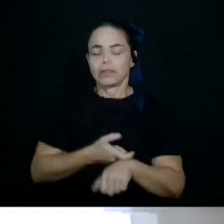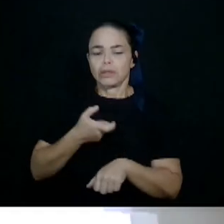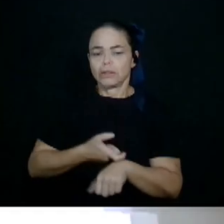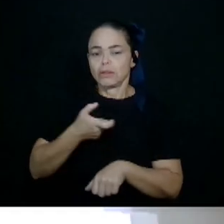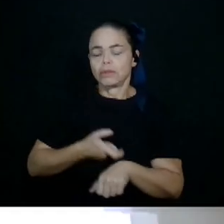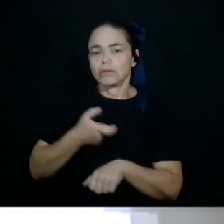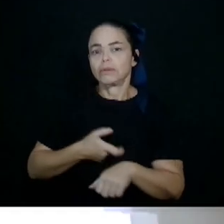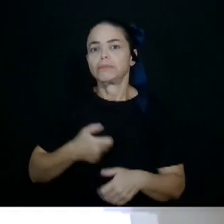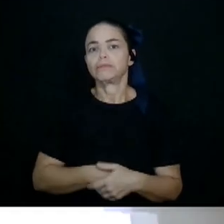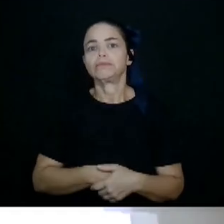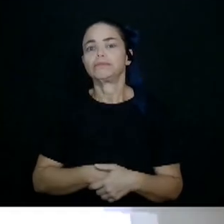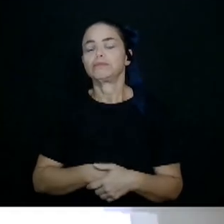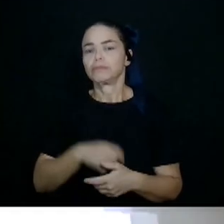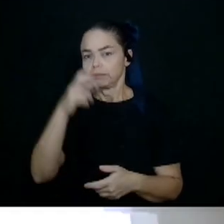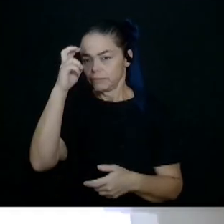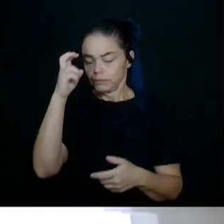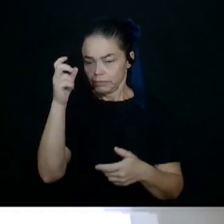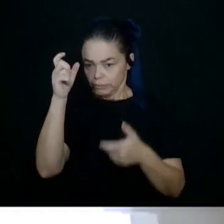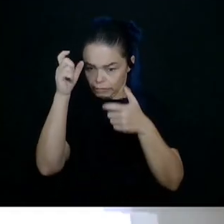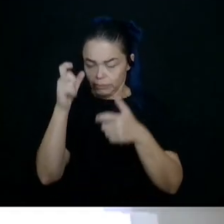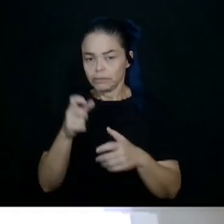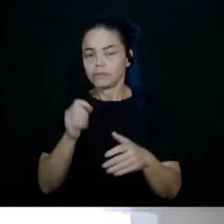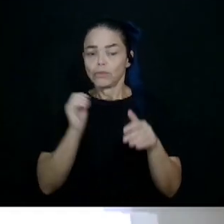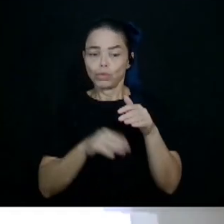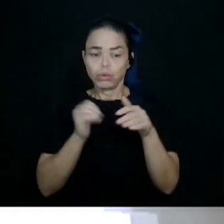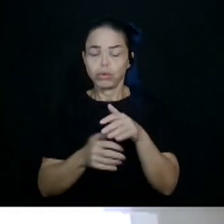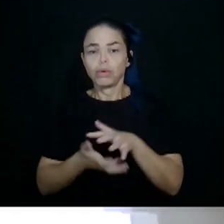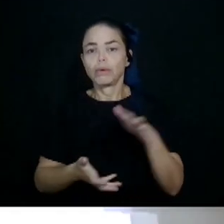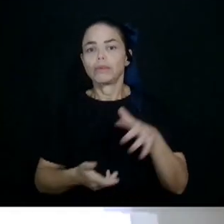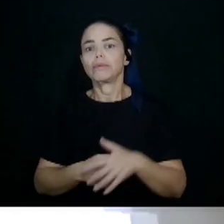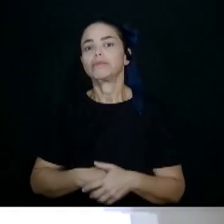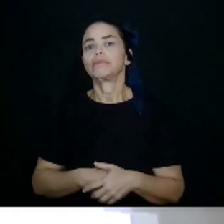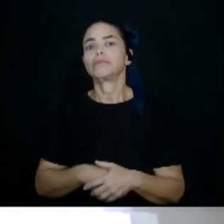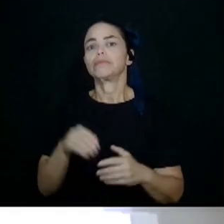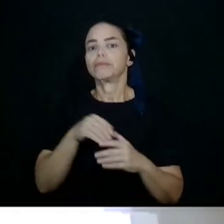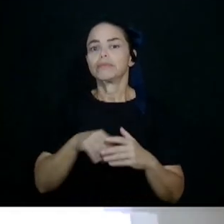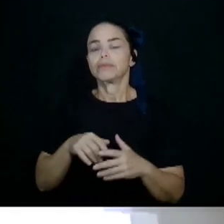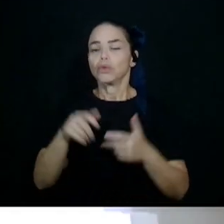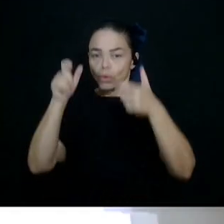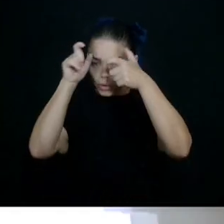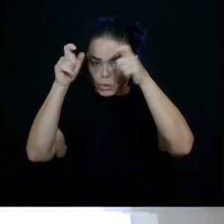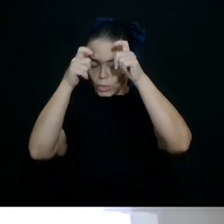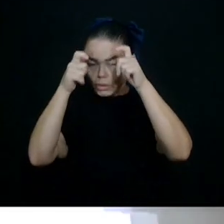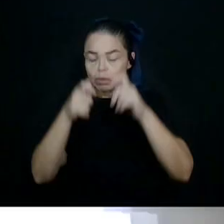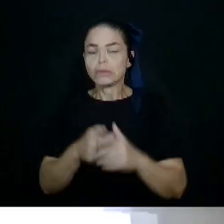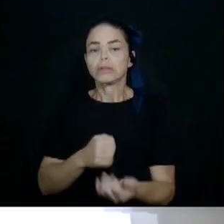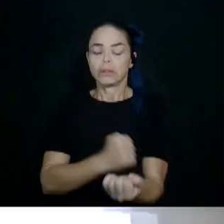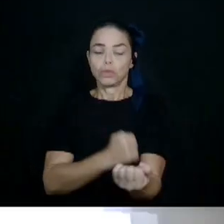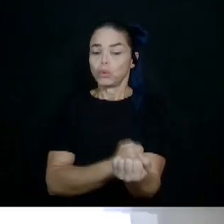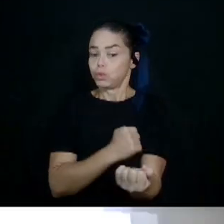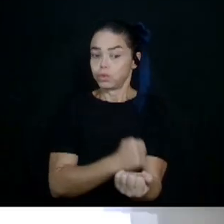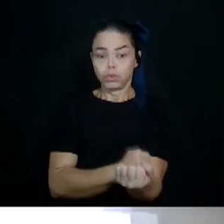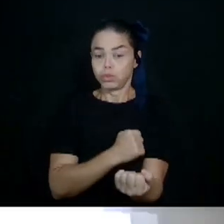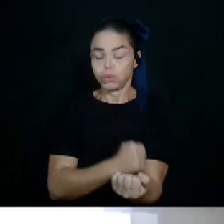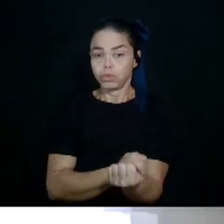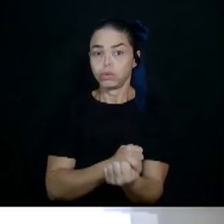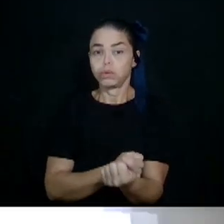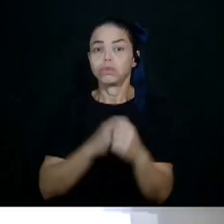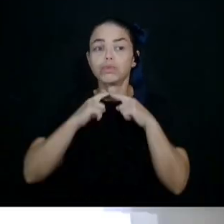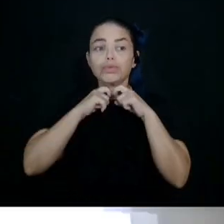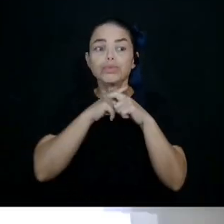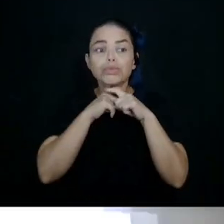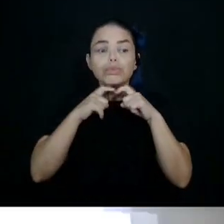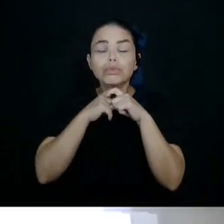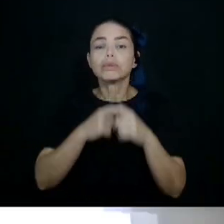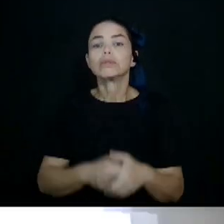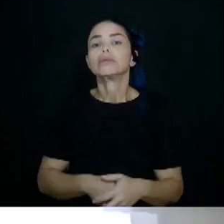o transtorno de acumulação, dentro da classificação, ele está dentro dos transtornos obsessivos compulsivos, né? Então, tem essa característica